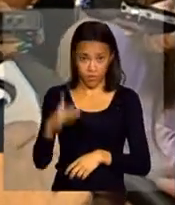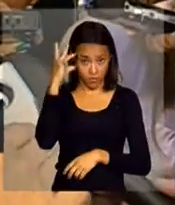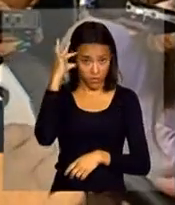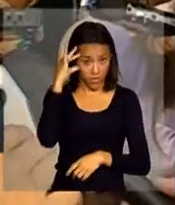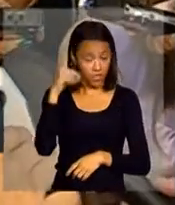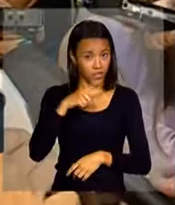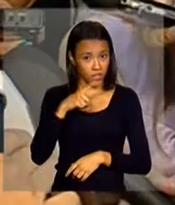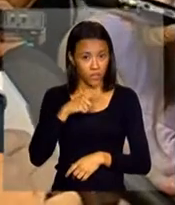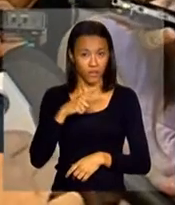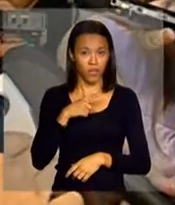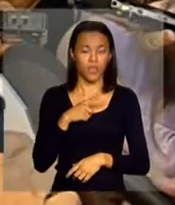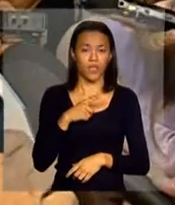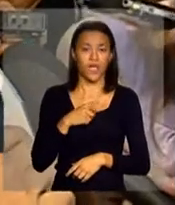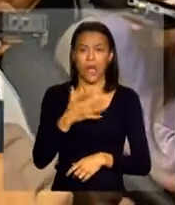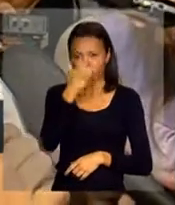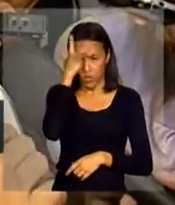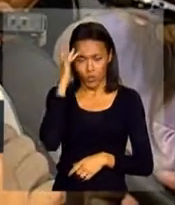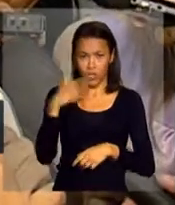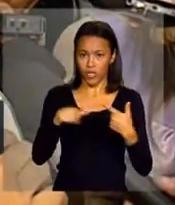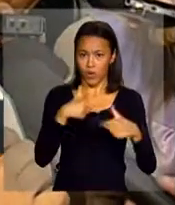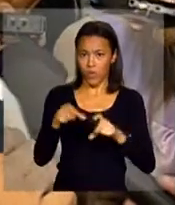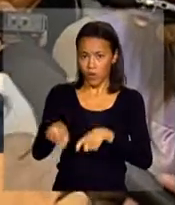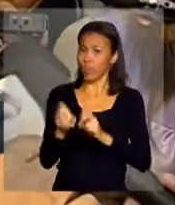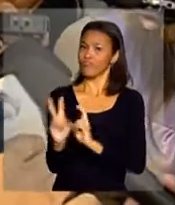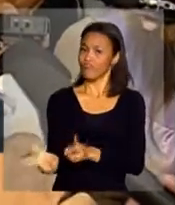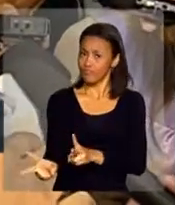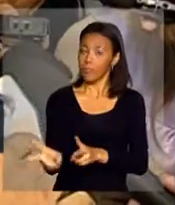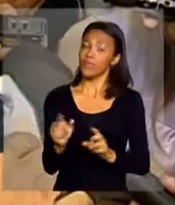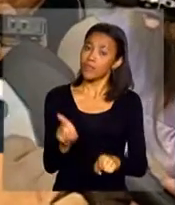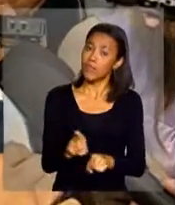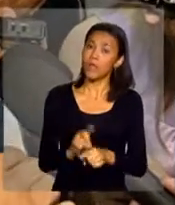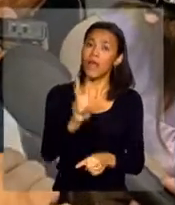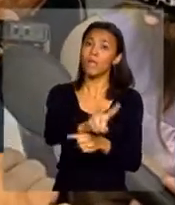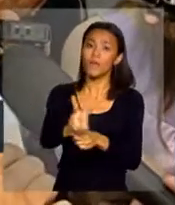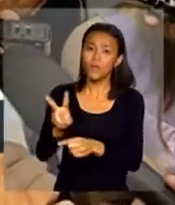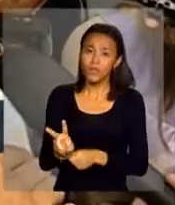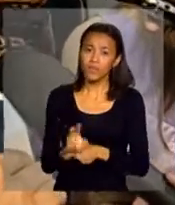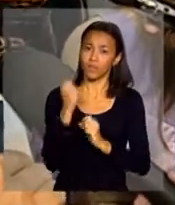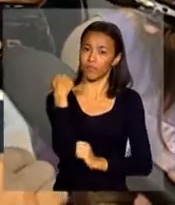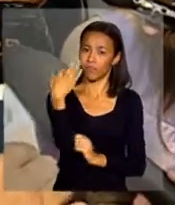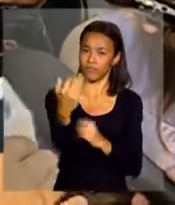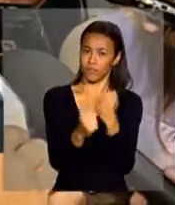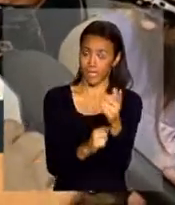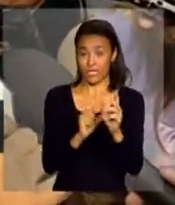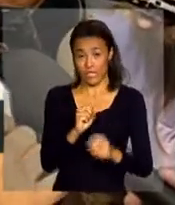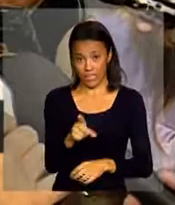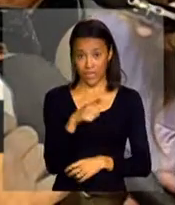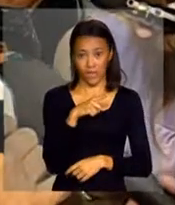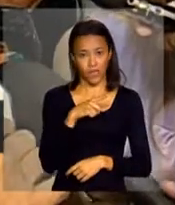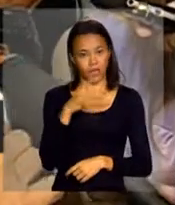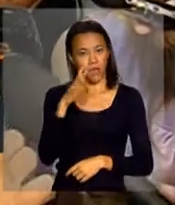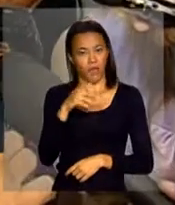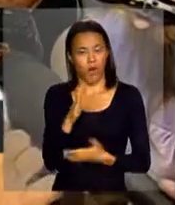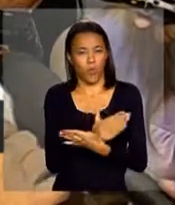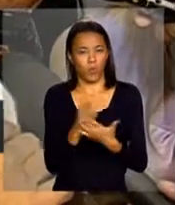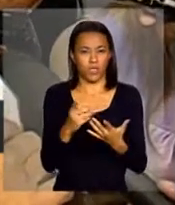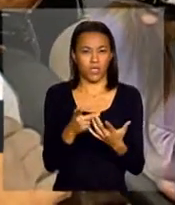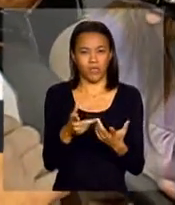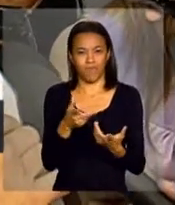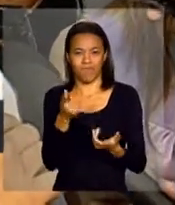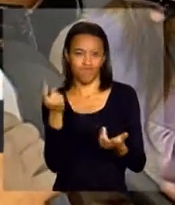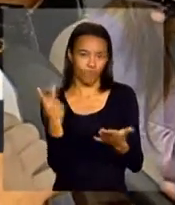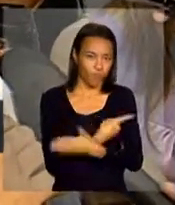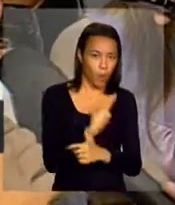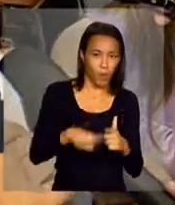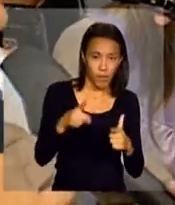entre a fixação do produtor no campo e a proteção ambiental. Se eventualmente tivermos situações que possam levar a esse desequilíbrio, nós teremos que analisar